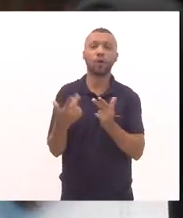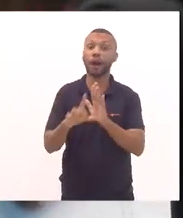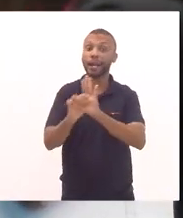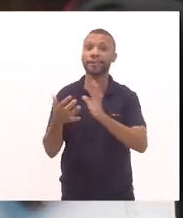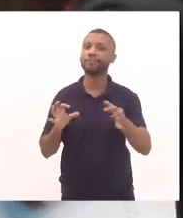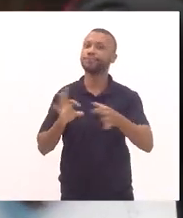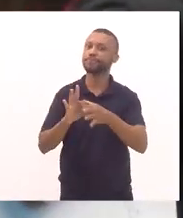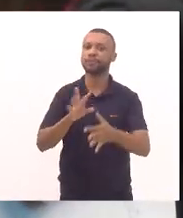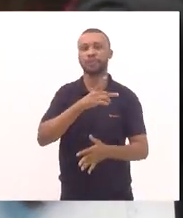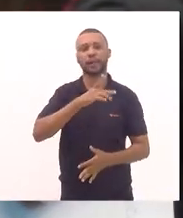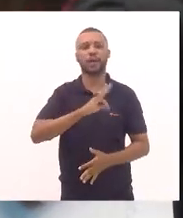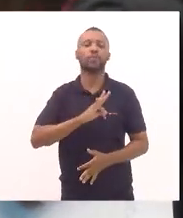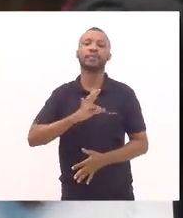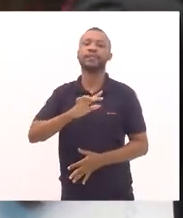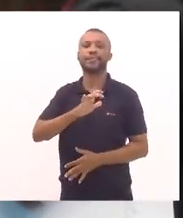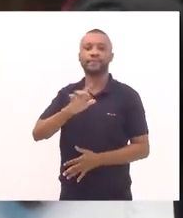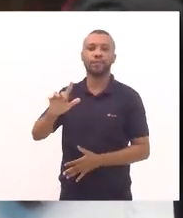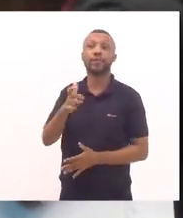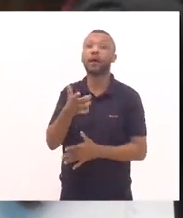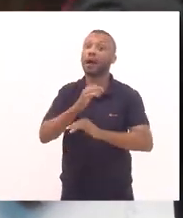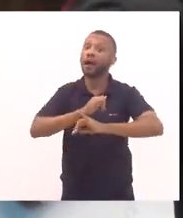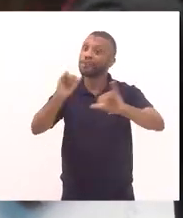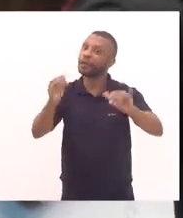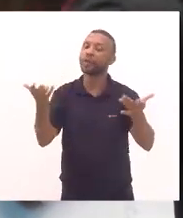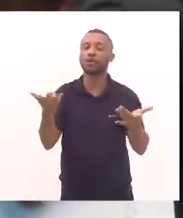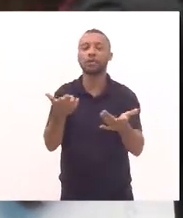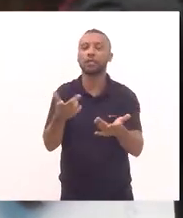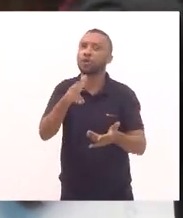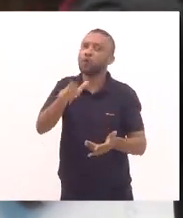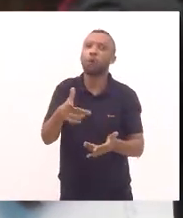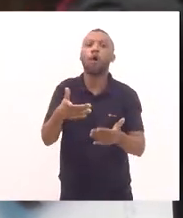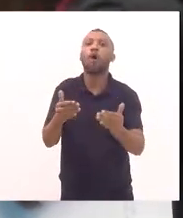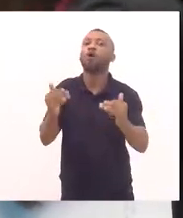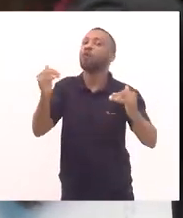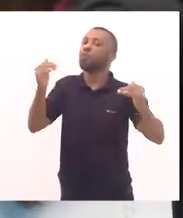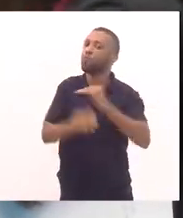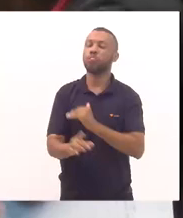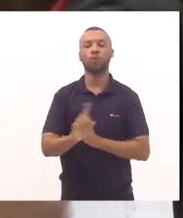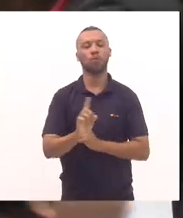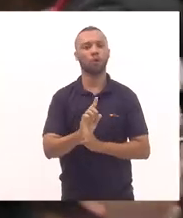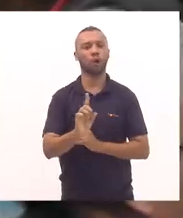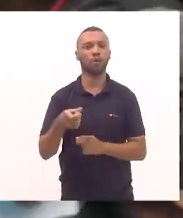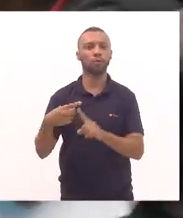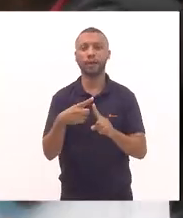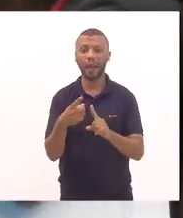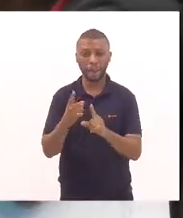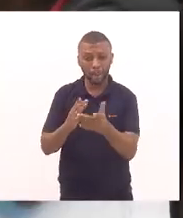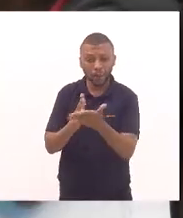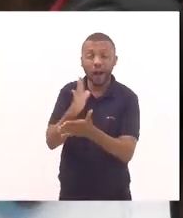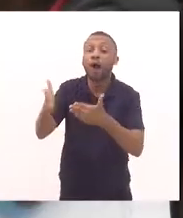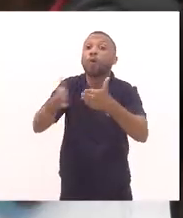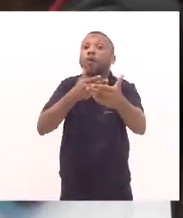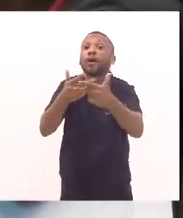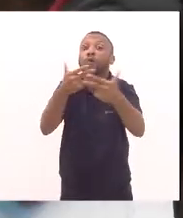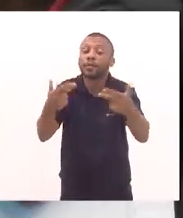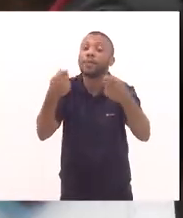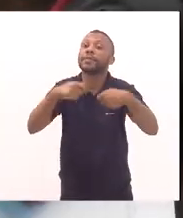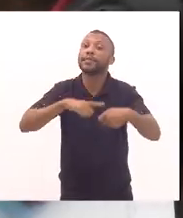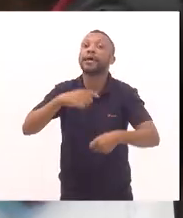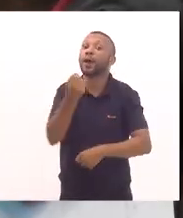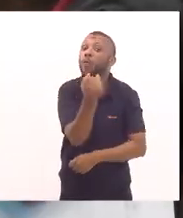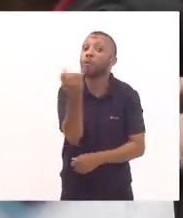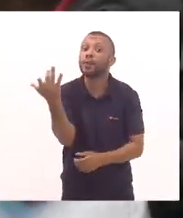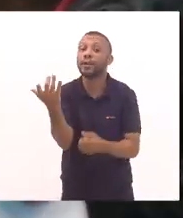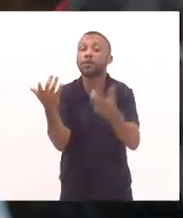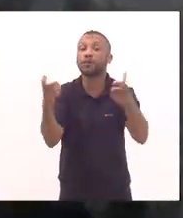Orgânica da Polícia Civil. Então, quero deixar esse repúdio aqui de pronto, senhor presidente, porque para aprovar qualquer coisa nessa casa, a gente precisa de